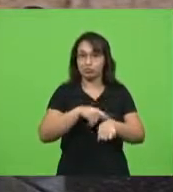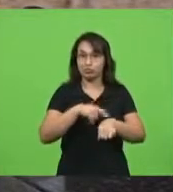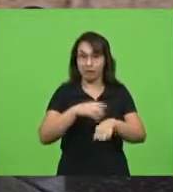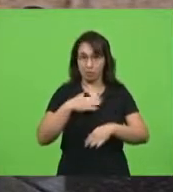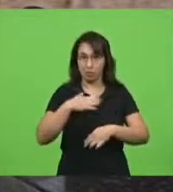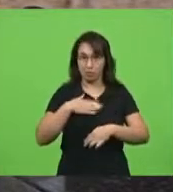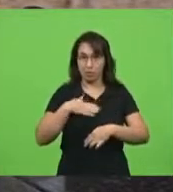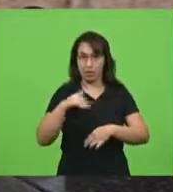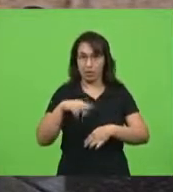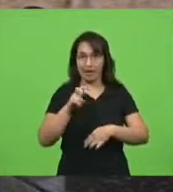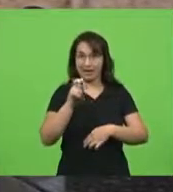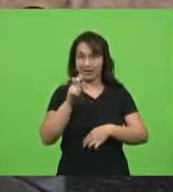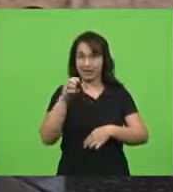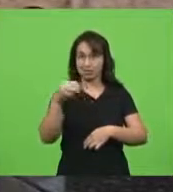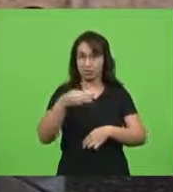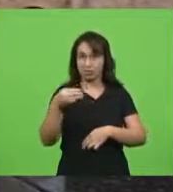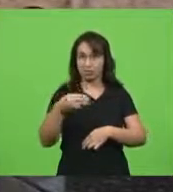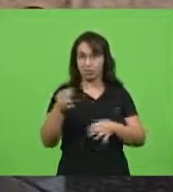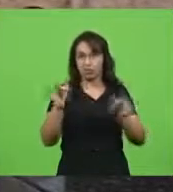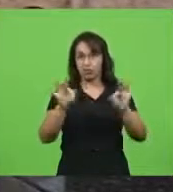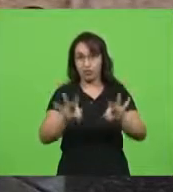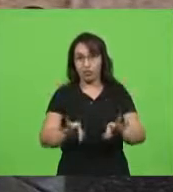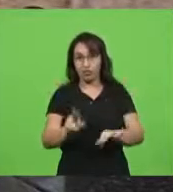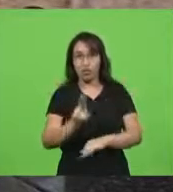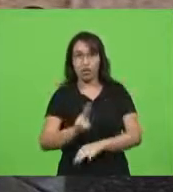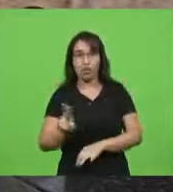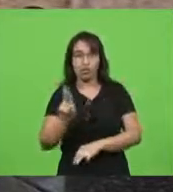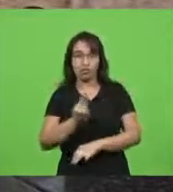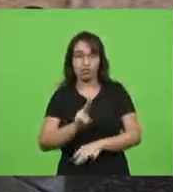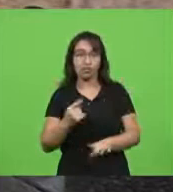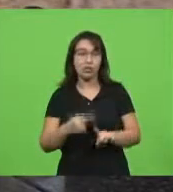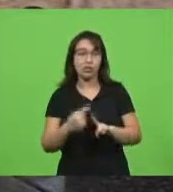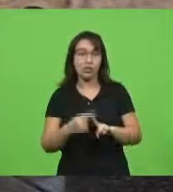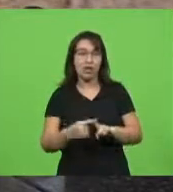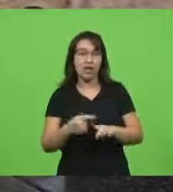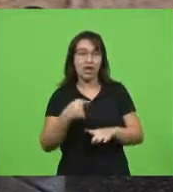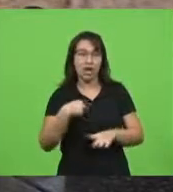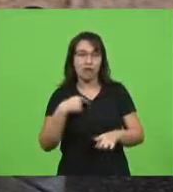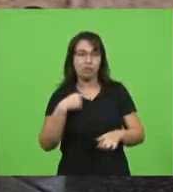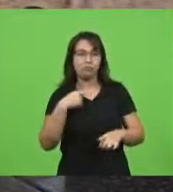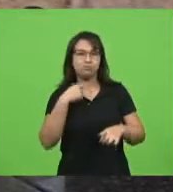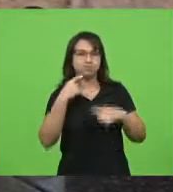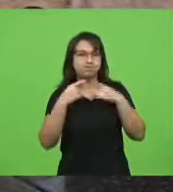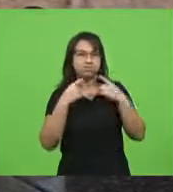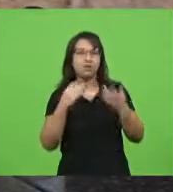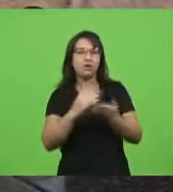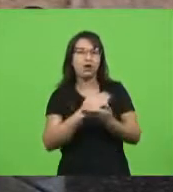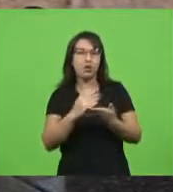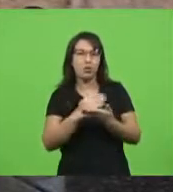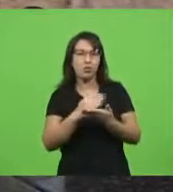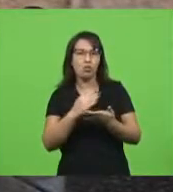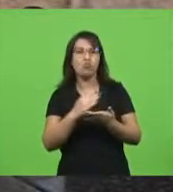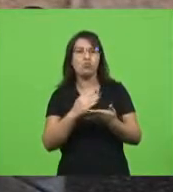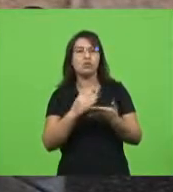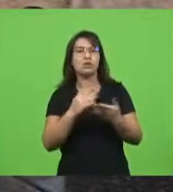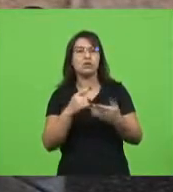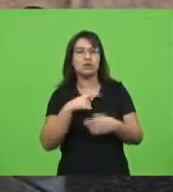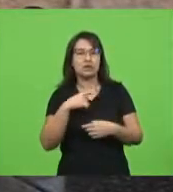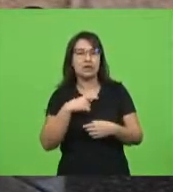de 5 minutos no final, até porque que eu tenho questões que são, que aí eu acredito sim que o secretário de Segurança